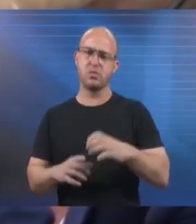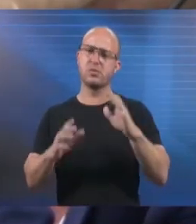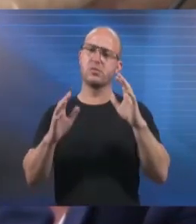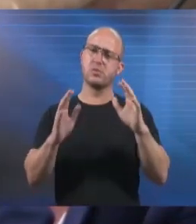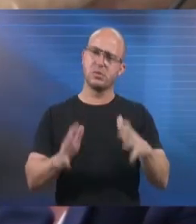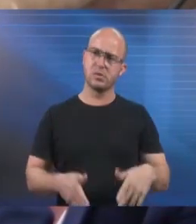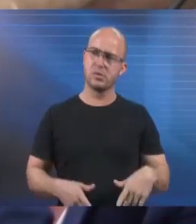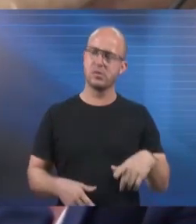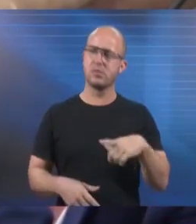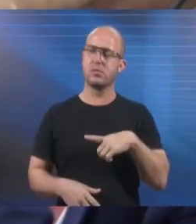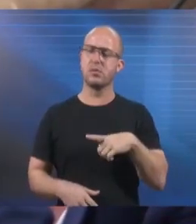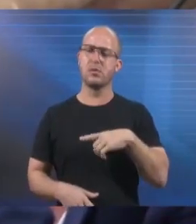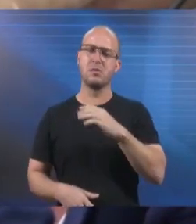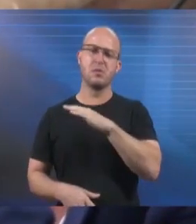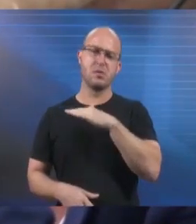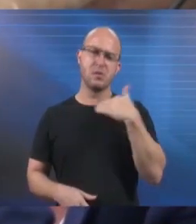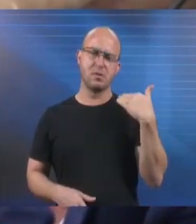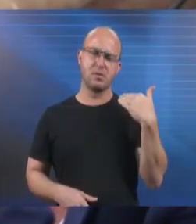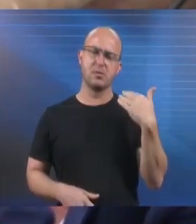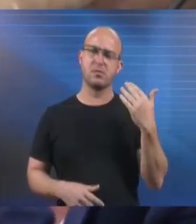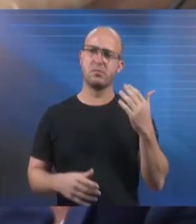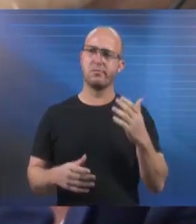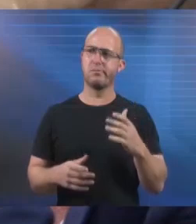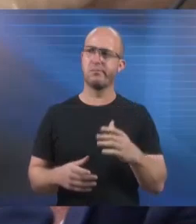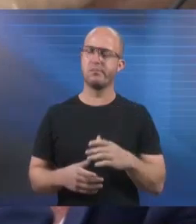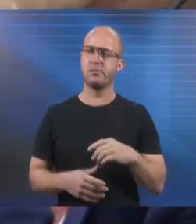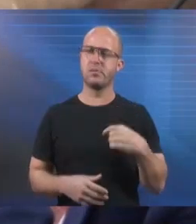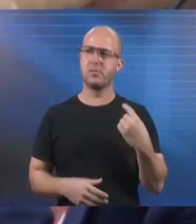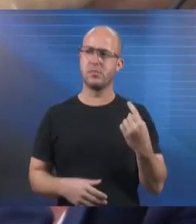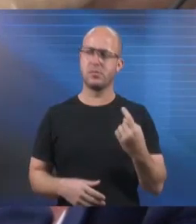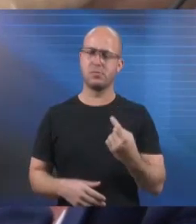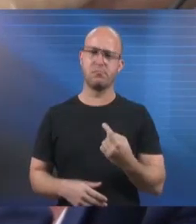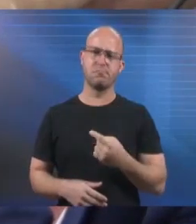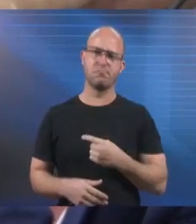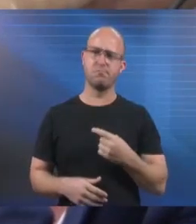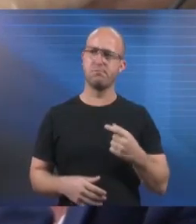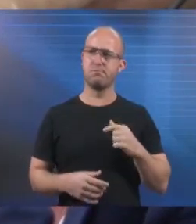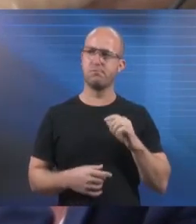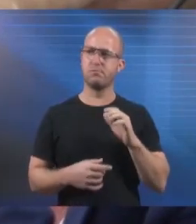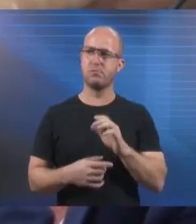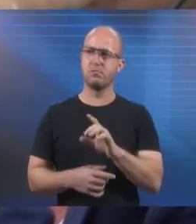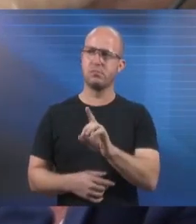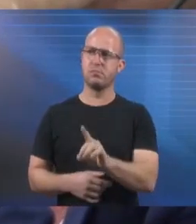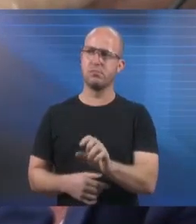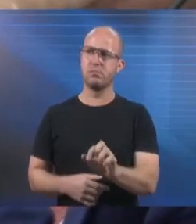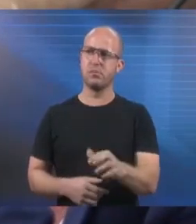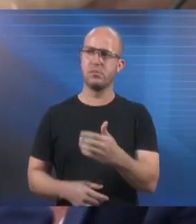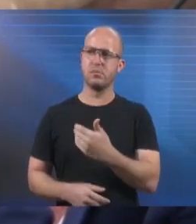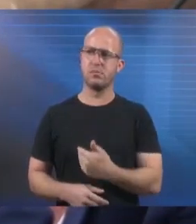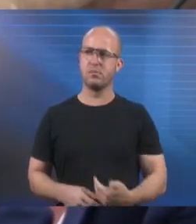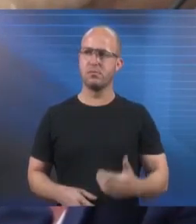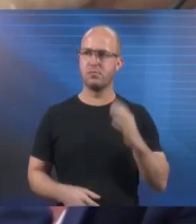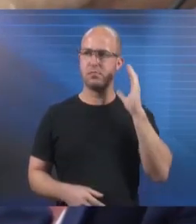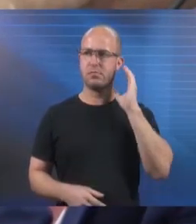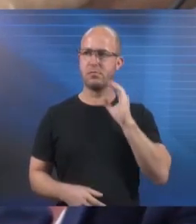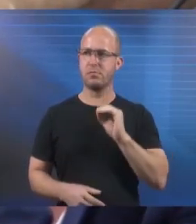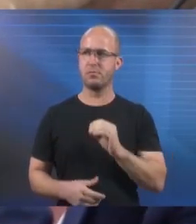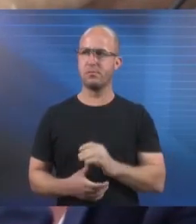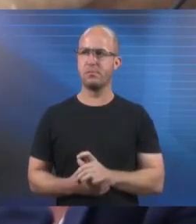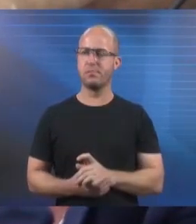aconteceu falecimento óbito e aqui eu estendo aud a Governadora Fátima que seja